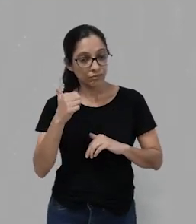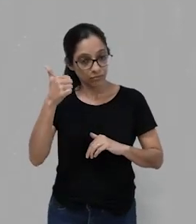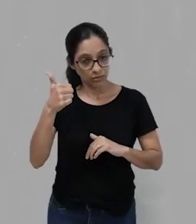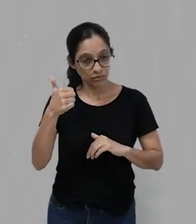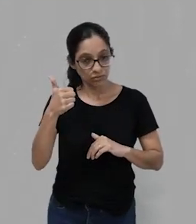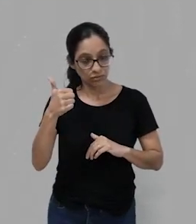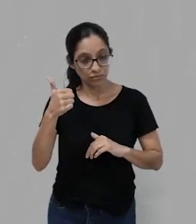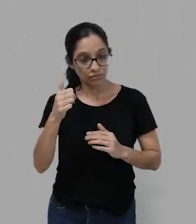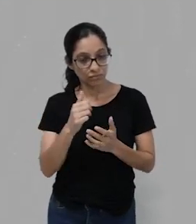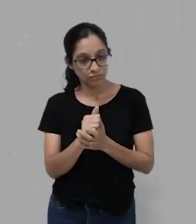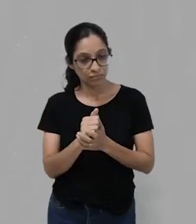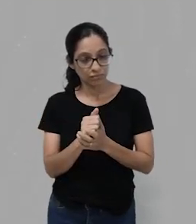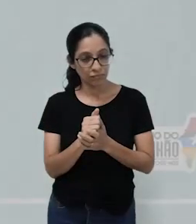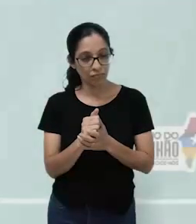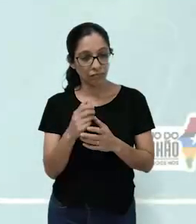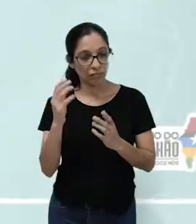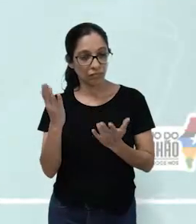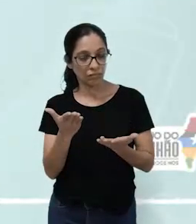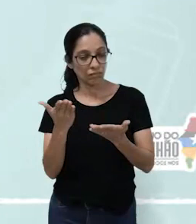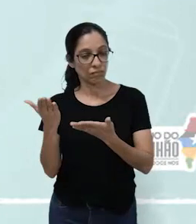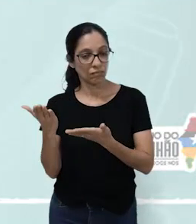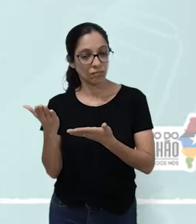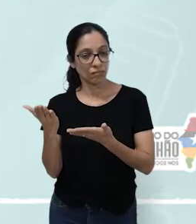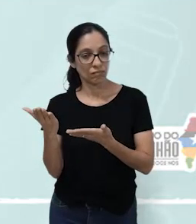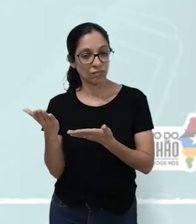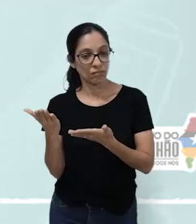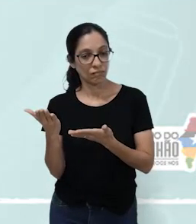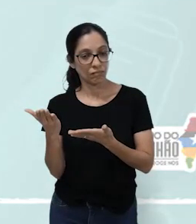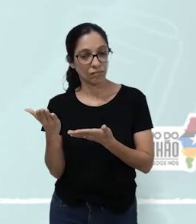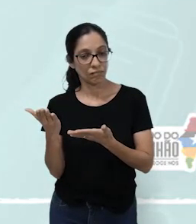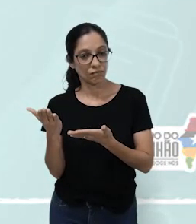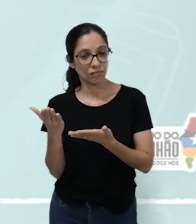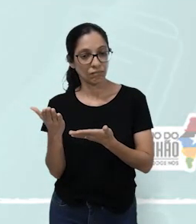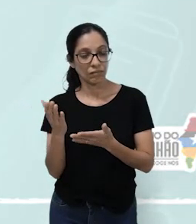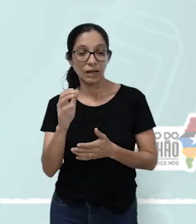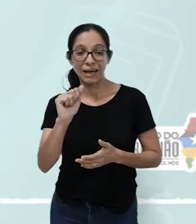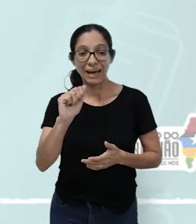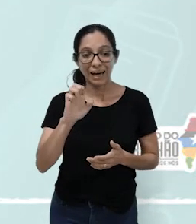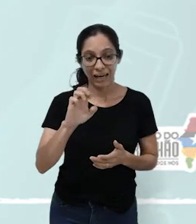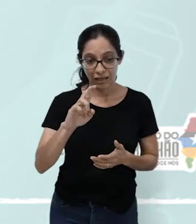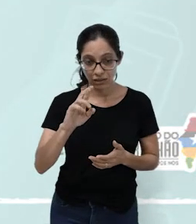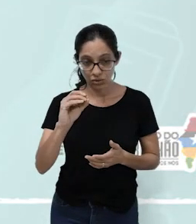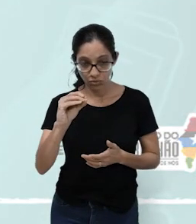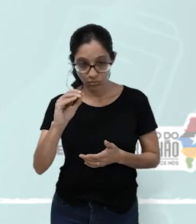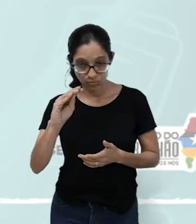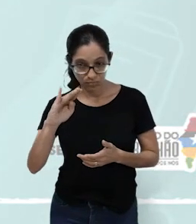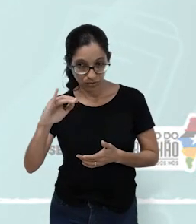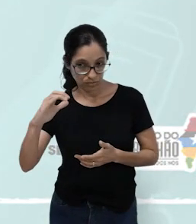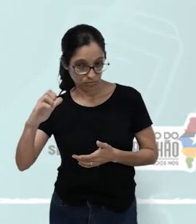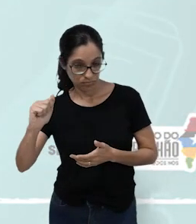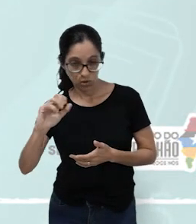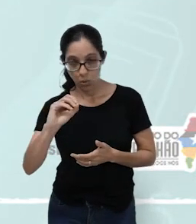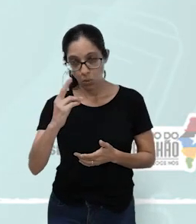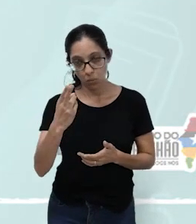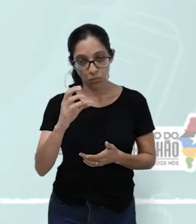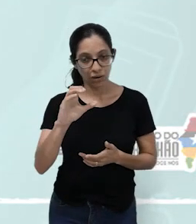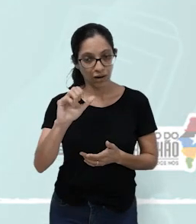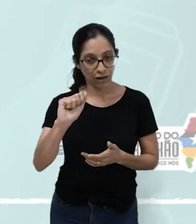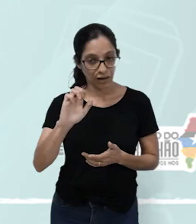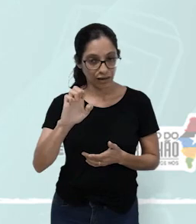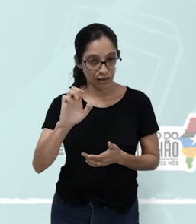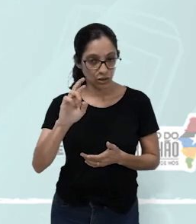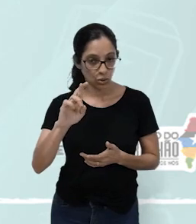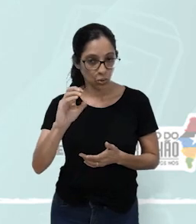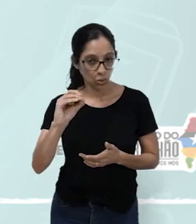resistência. Resistência aeróbia, tá aqui, ó. Aeróbia ou aeróbica, tá, galerinha? As duas expressões. É a capacidade física